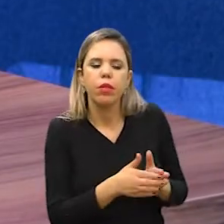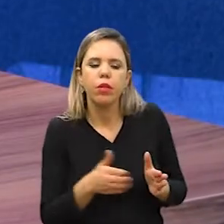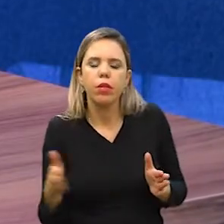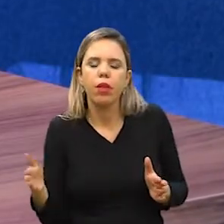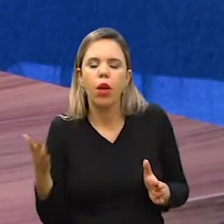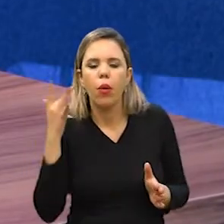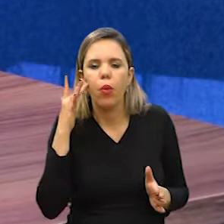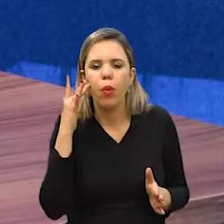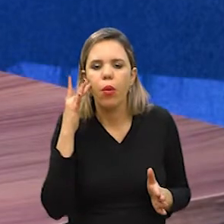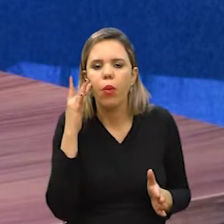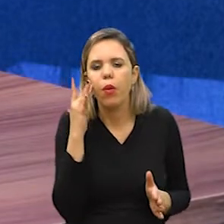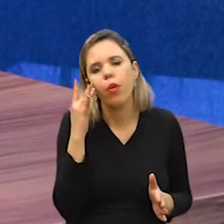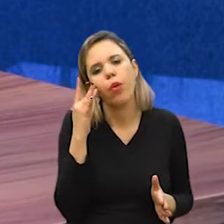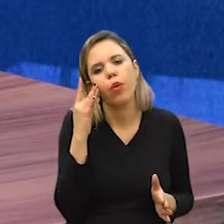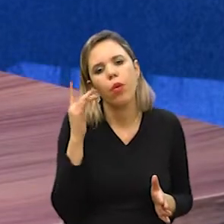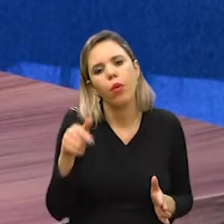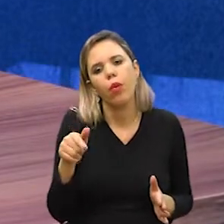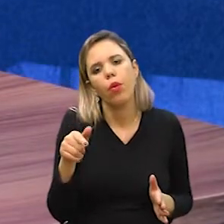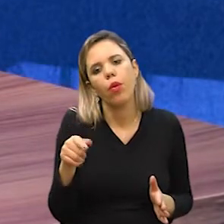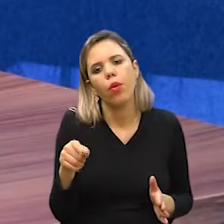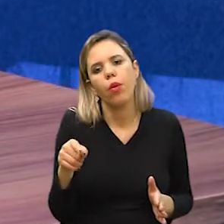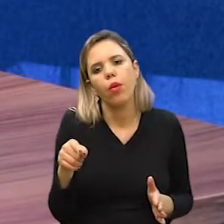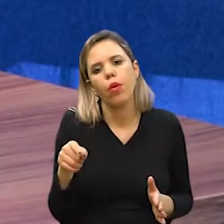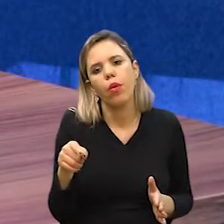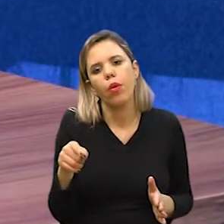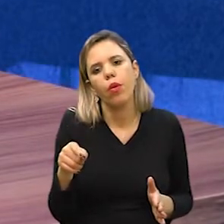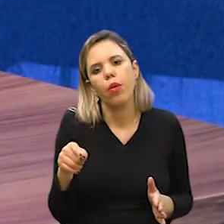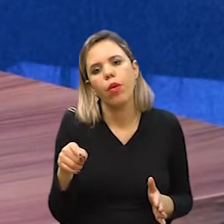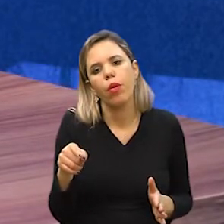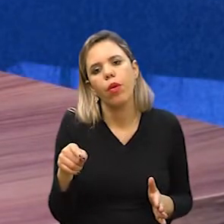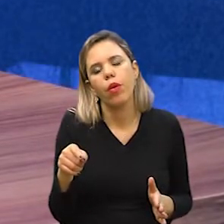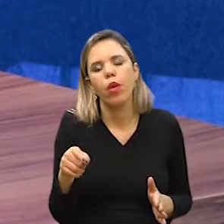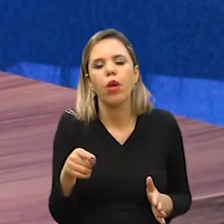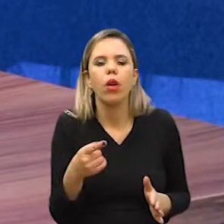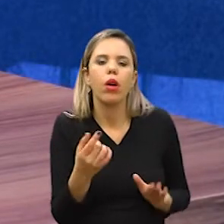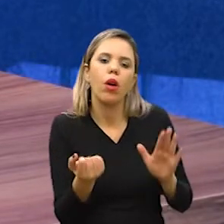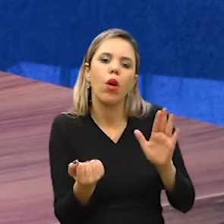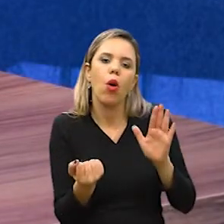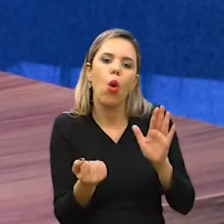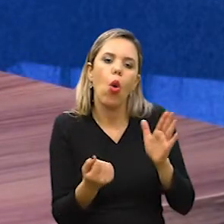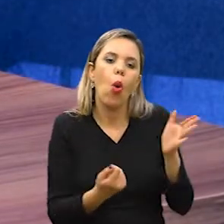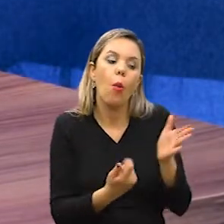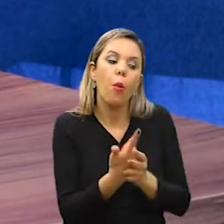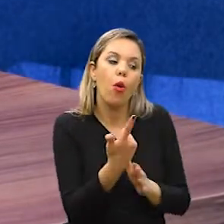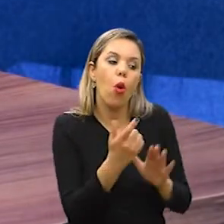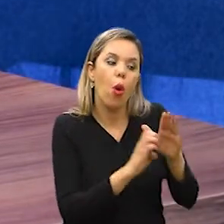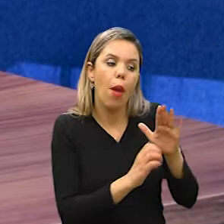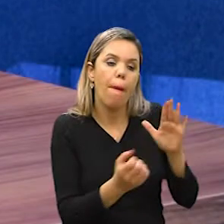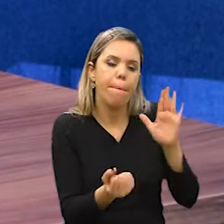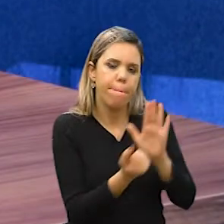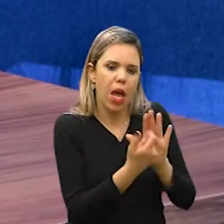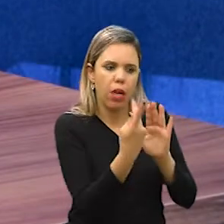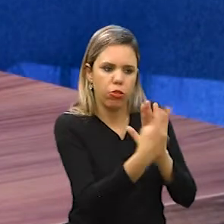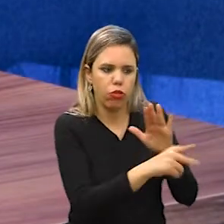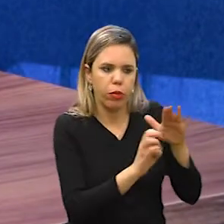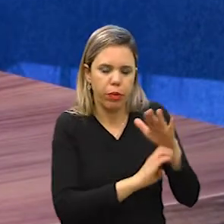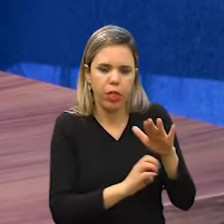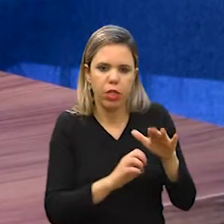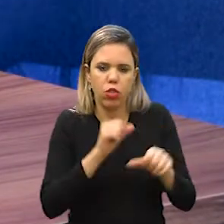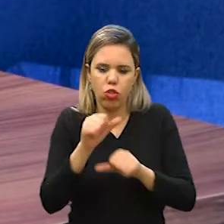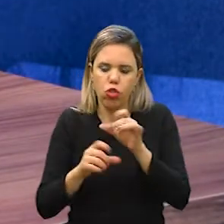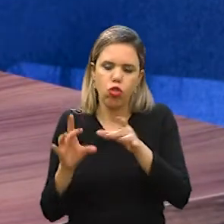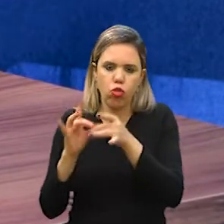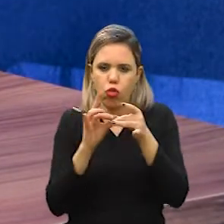Nesse período, eu acho que a gente... É que você era um franqueado. Você comprou a parte do franqueador ou você